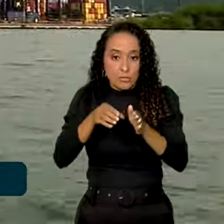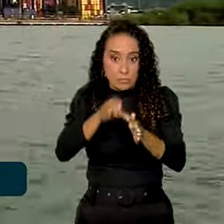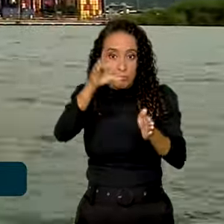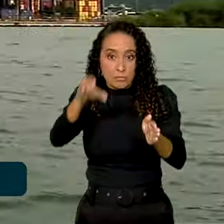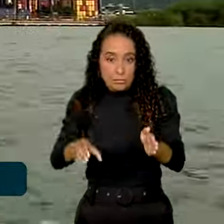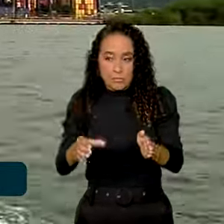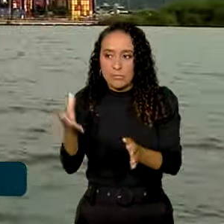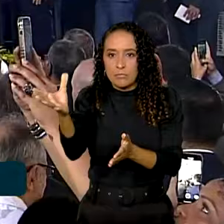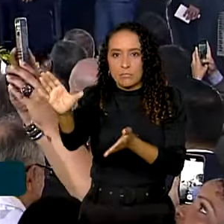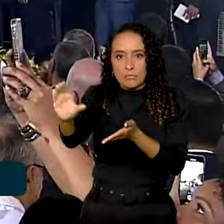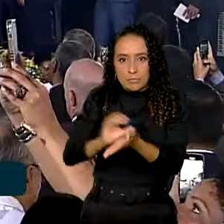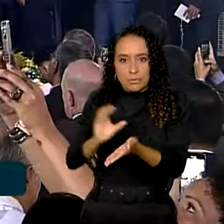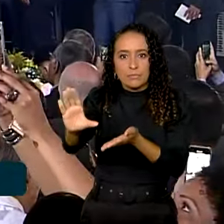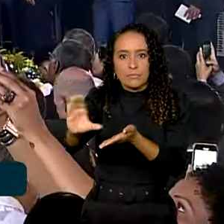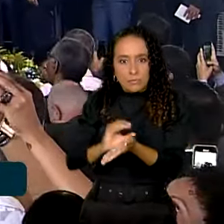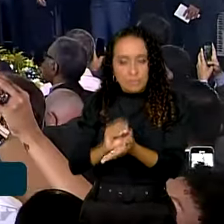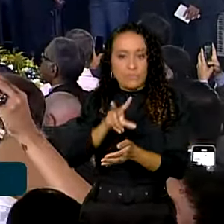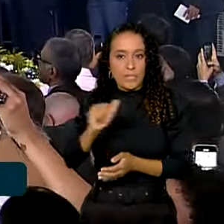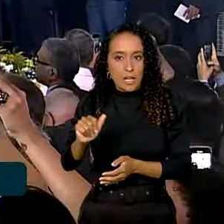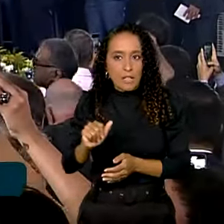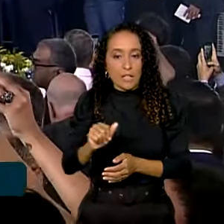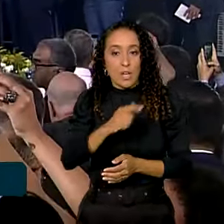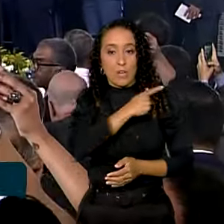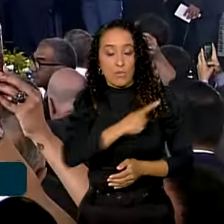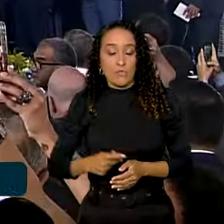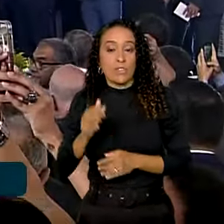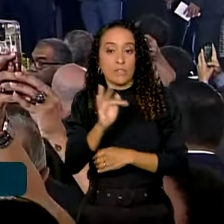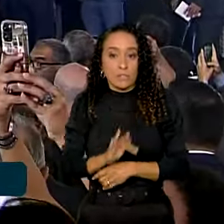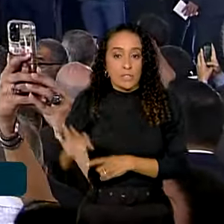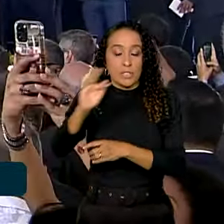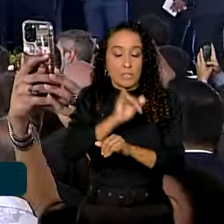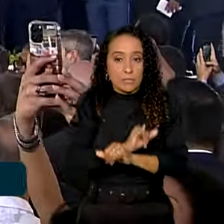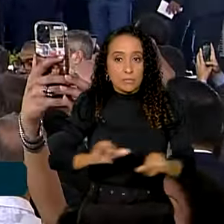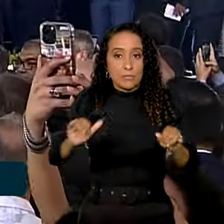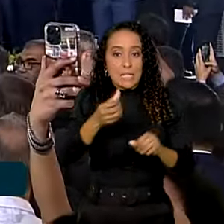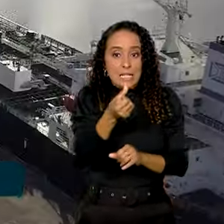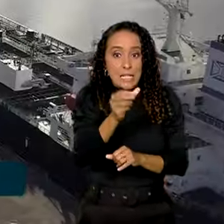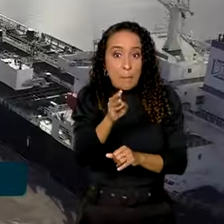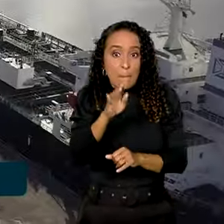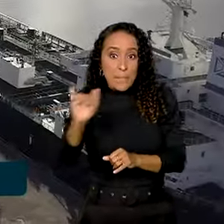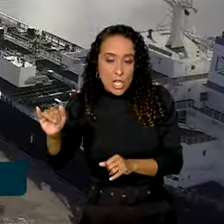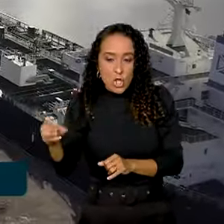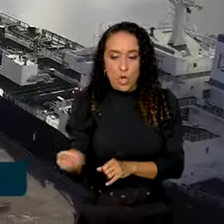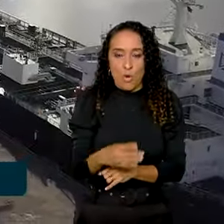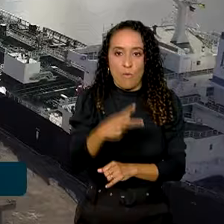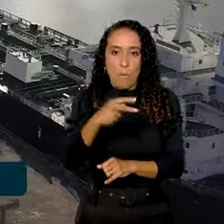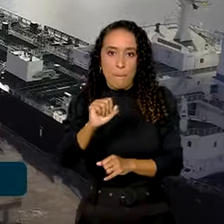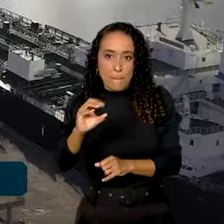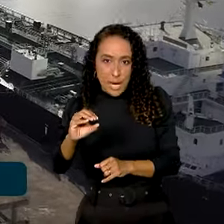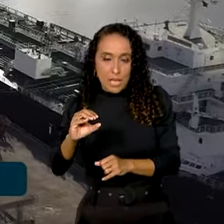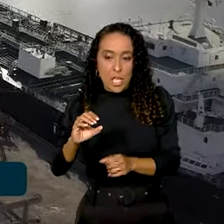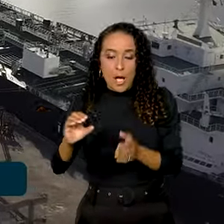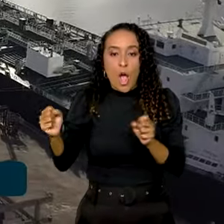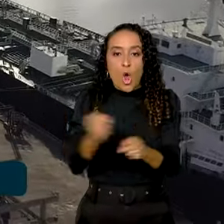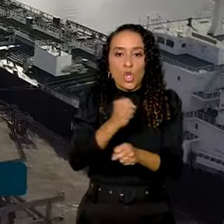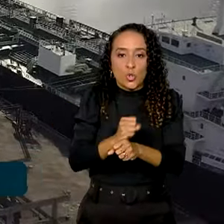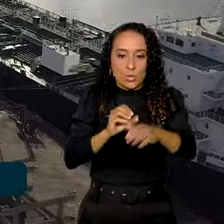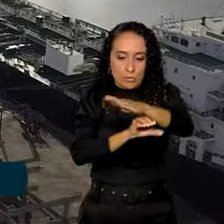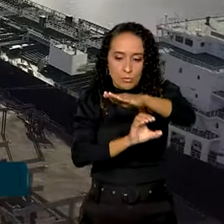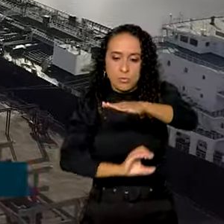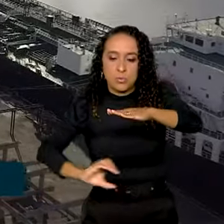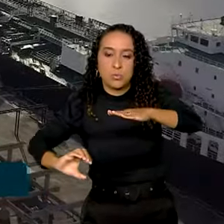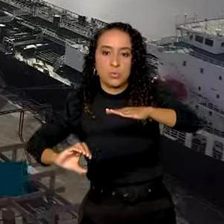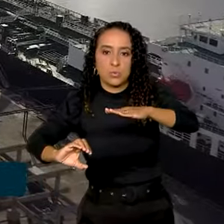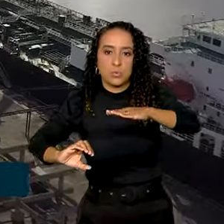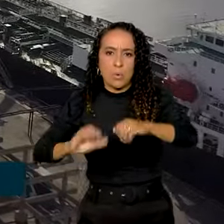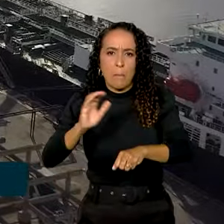mais investimentos. O governo federal anunciou 6 bilhões de reais do novo PAC para a construção de um túnel submerso ao porto